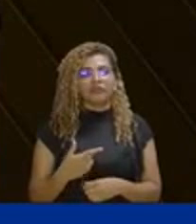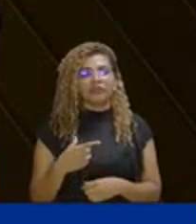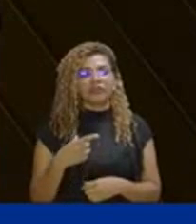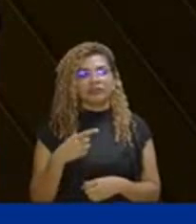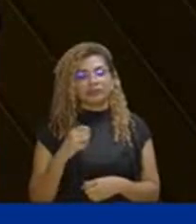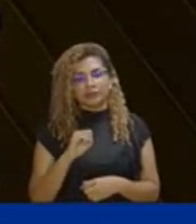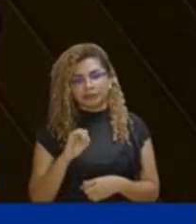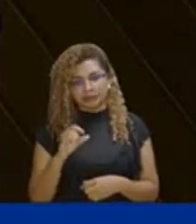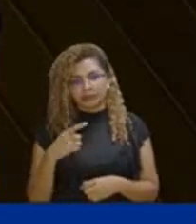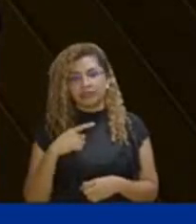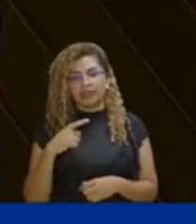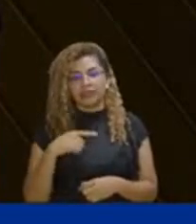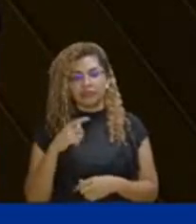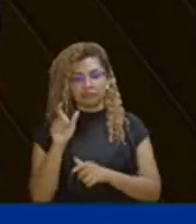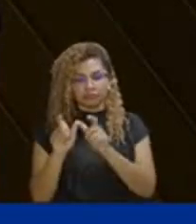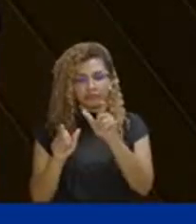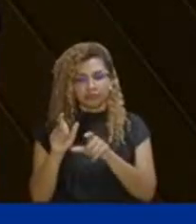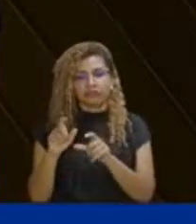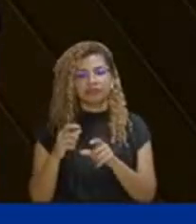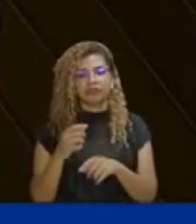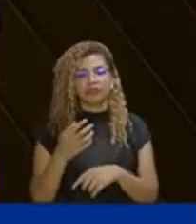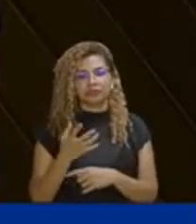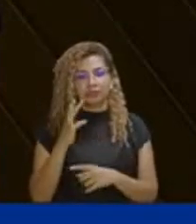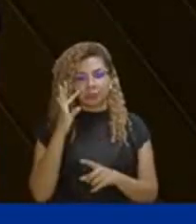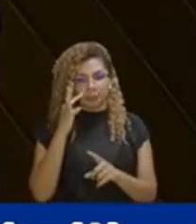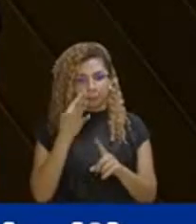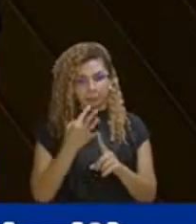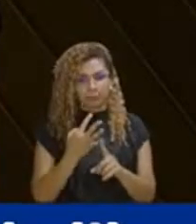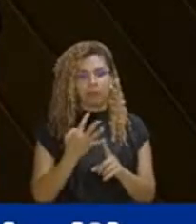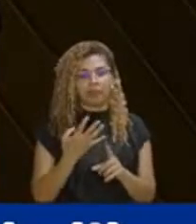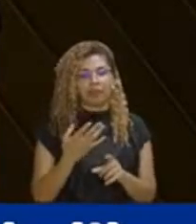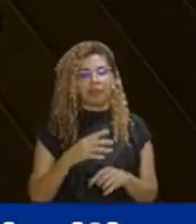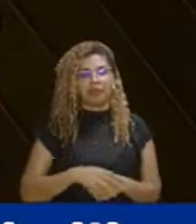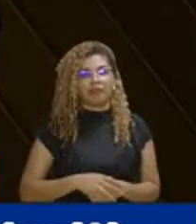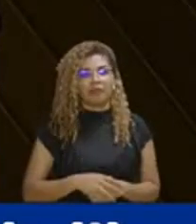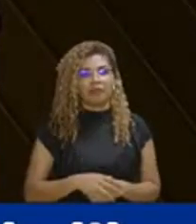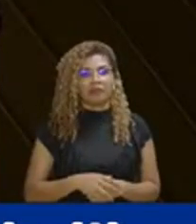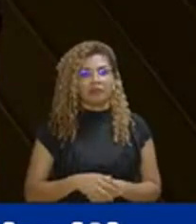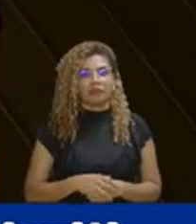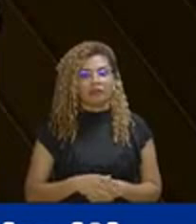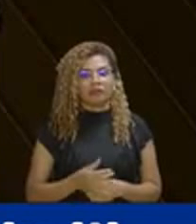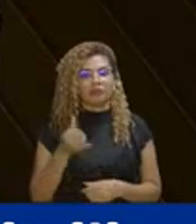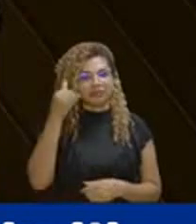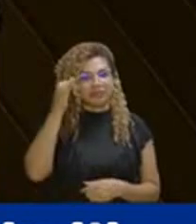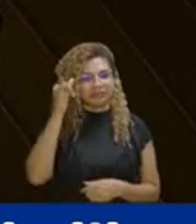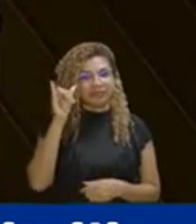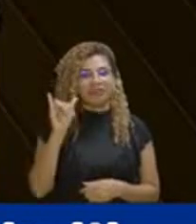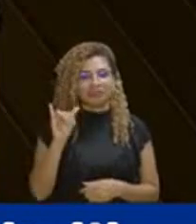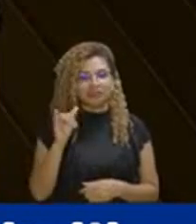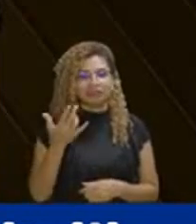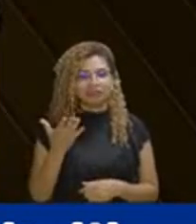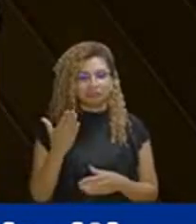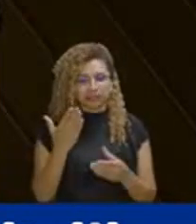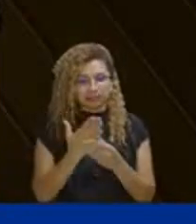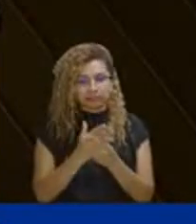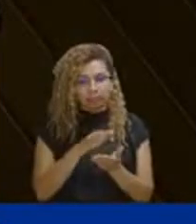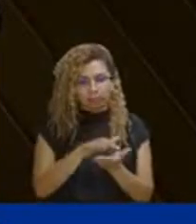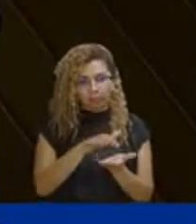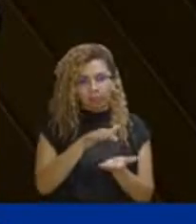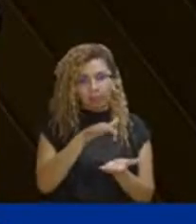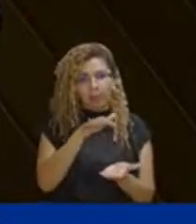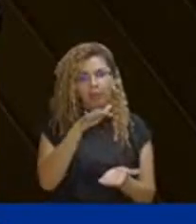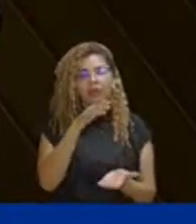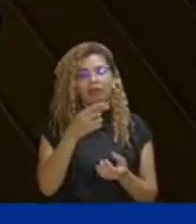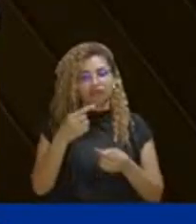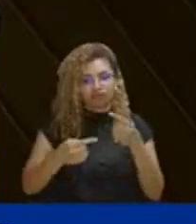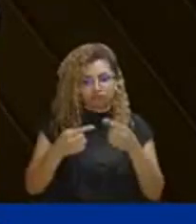com a finalidade de vir afastar dessa inelegibilidade, via de consequência, implicaria uma espécie totalmente descabida de